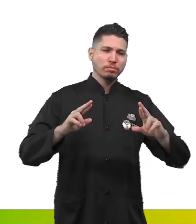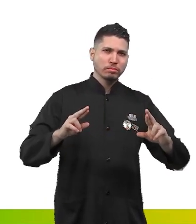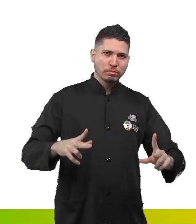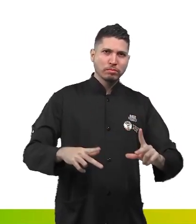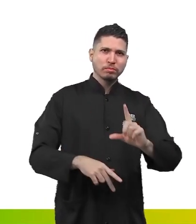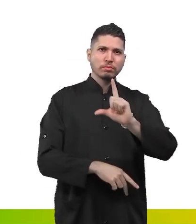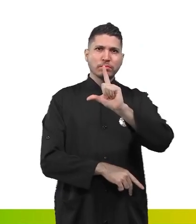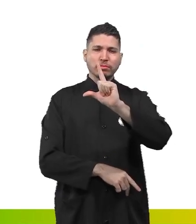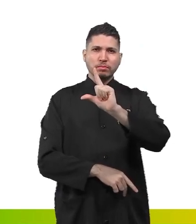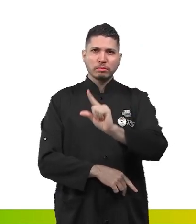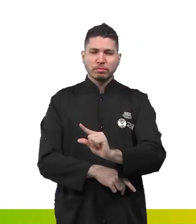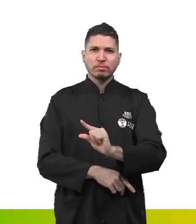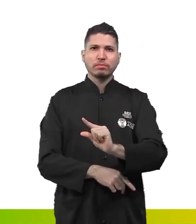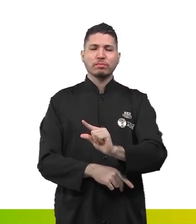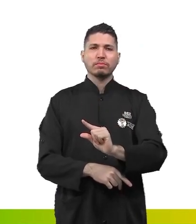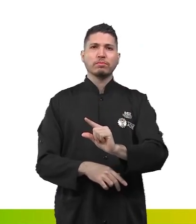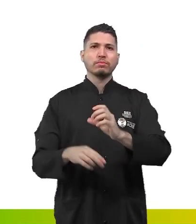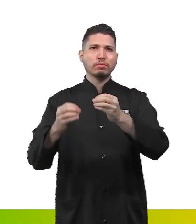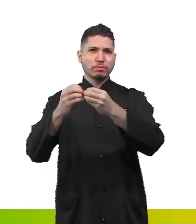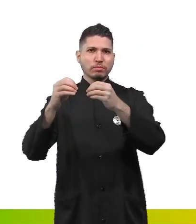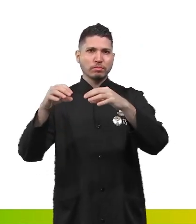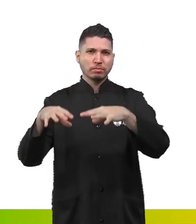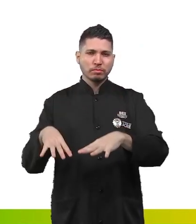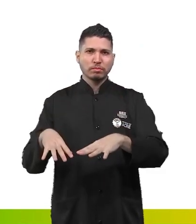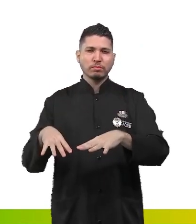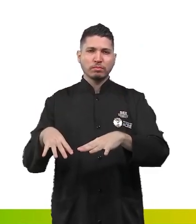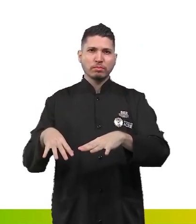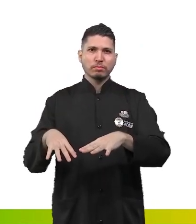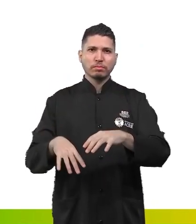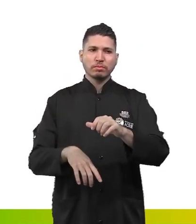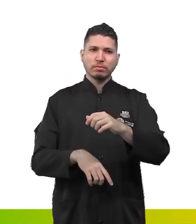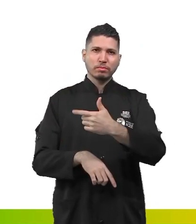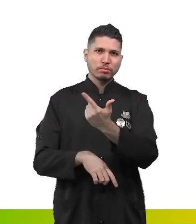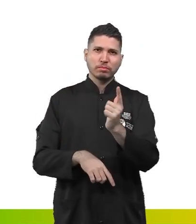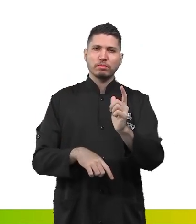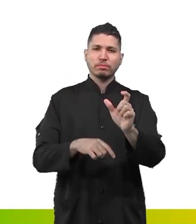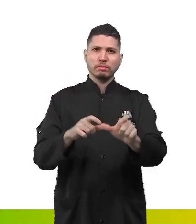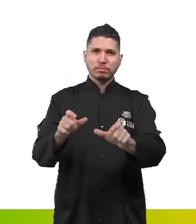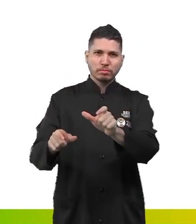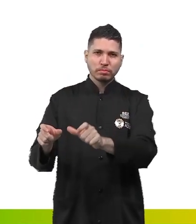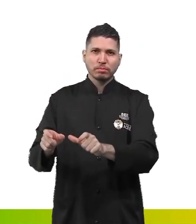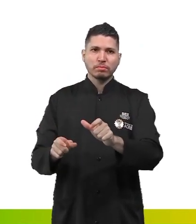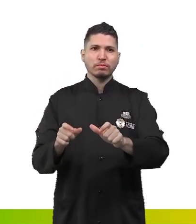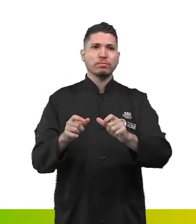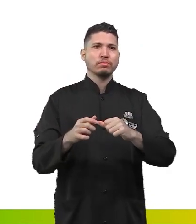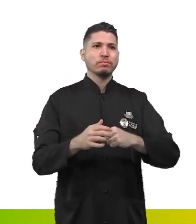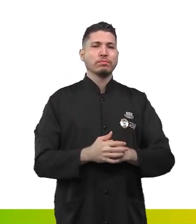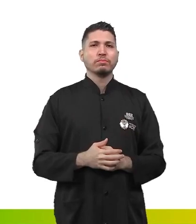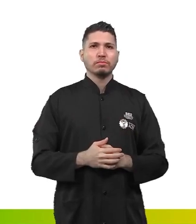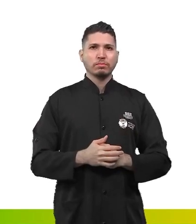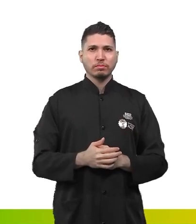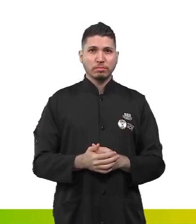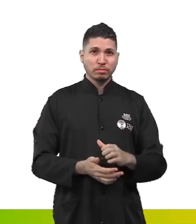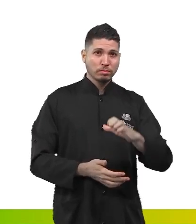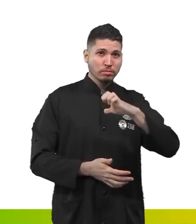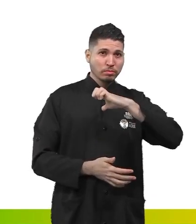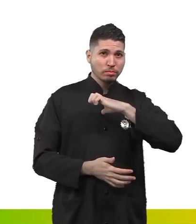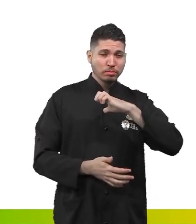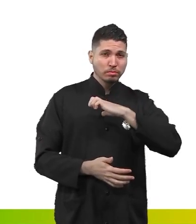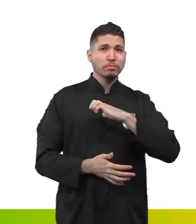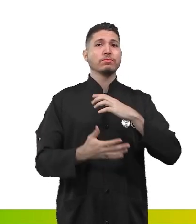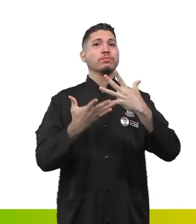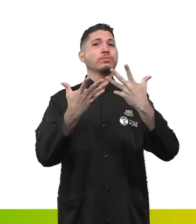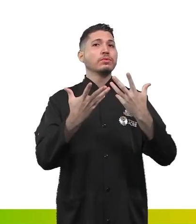outras pessoas. Então, a violação da autonomia só é eticamente